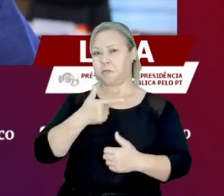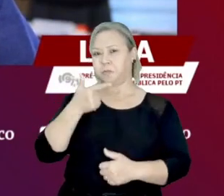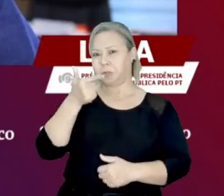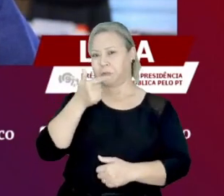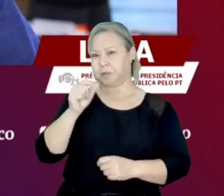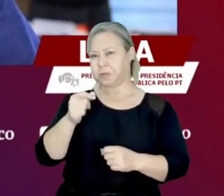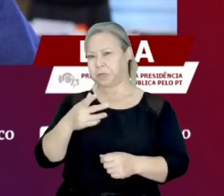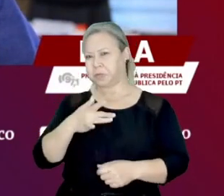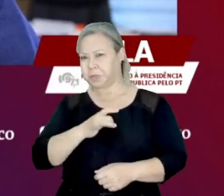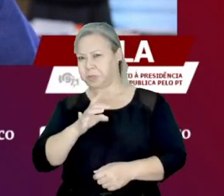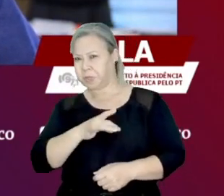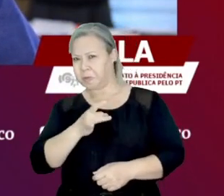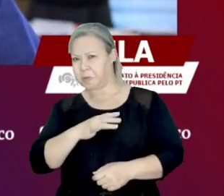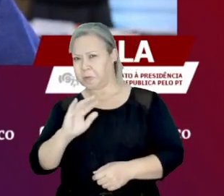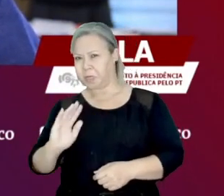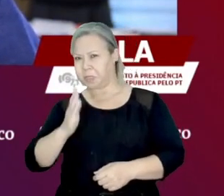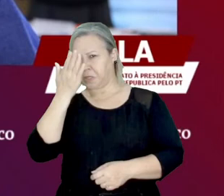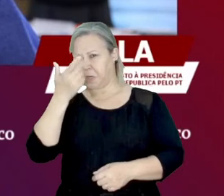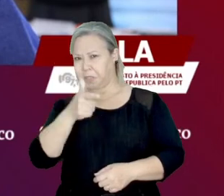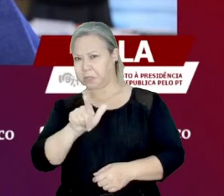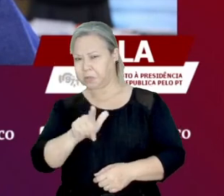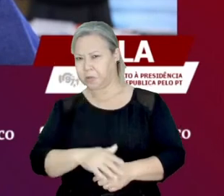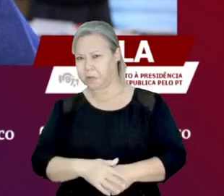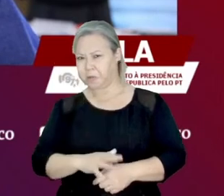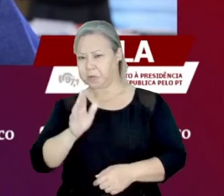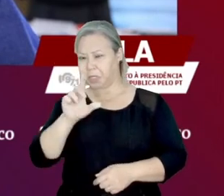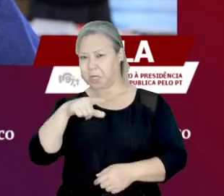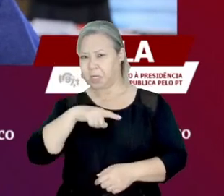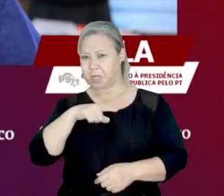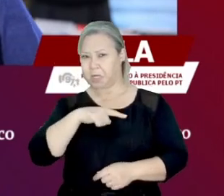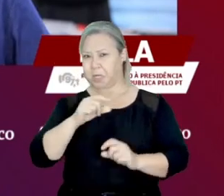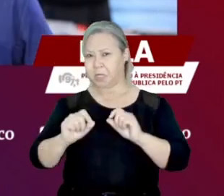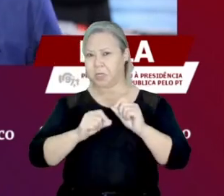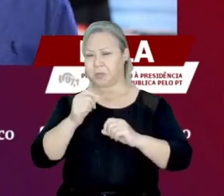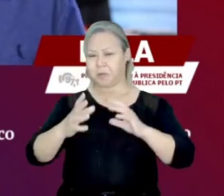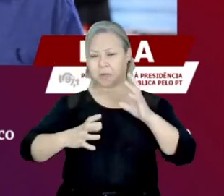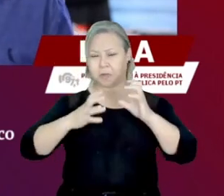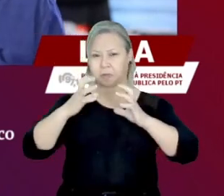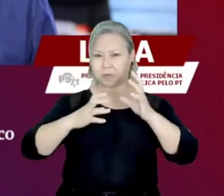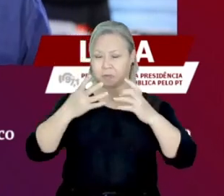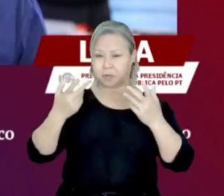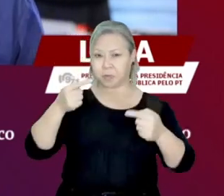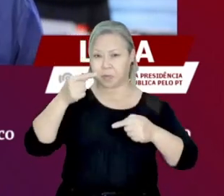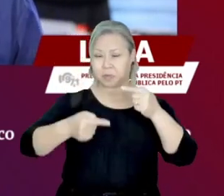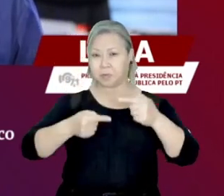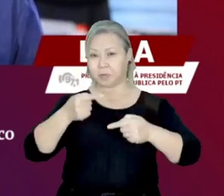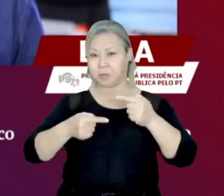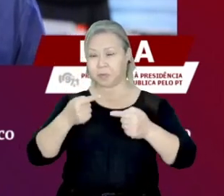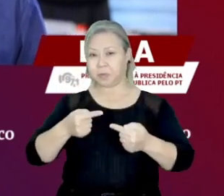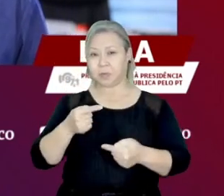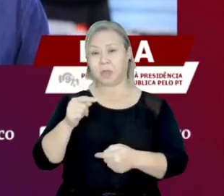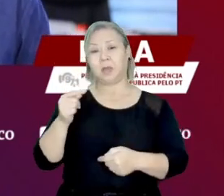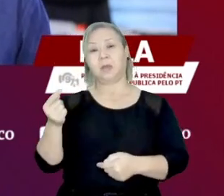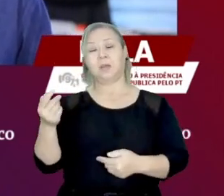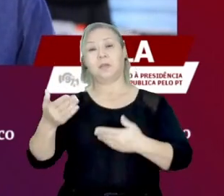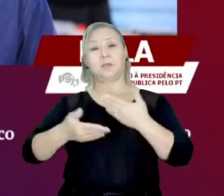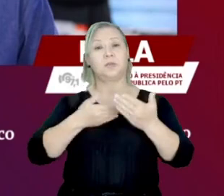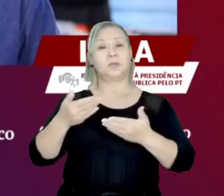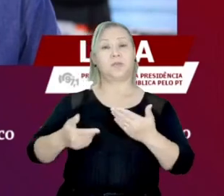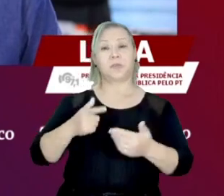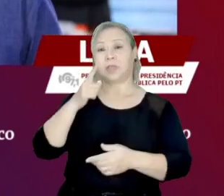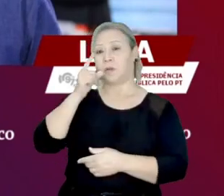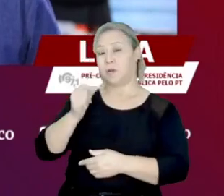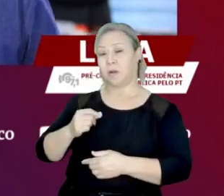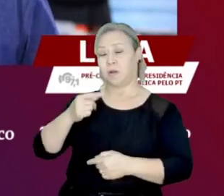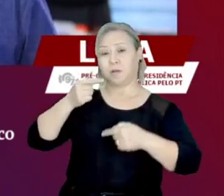em 2006 e ofensas de lá pra cá? Olha, veja, a aliança que eu estou fazendo com o Alckmin é,